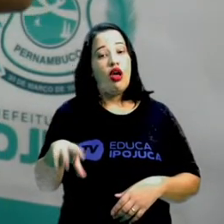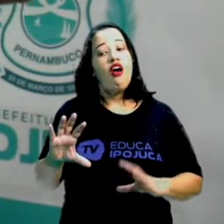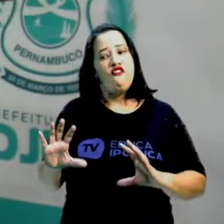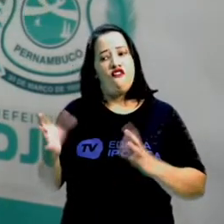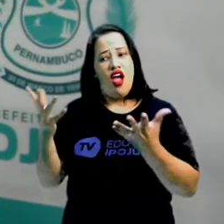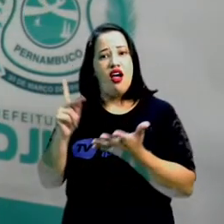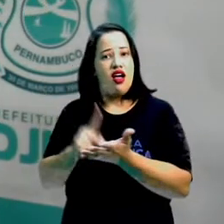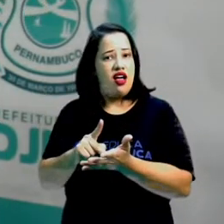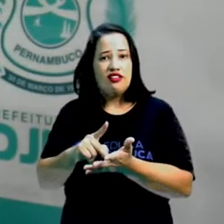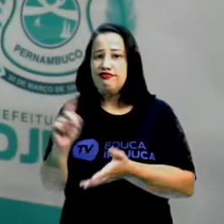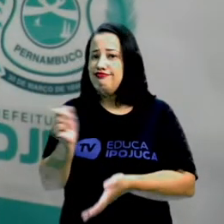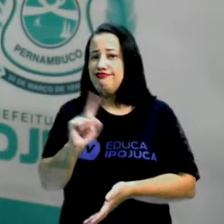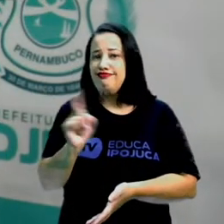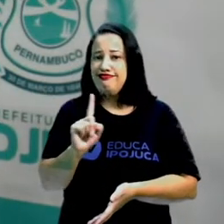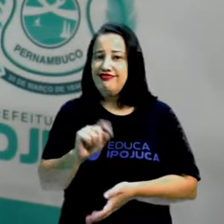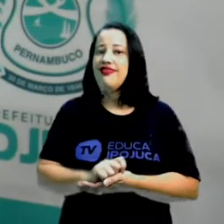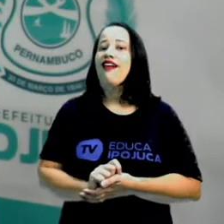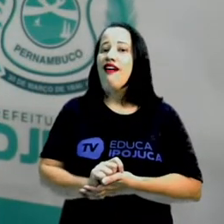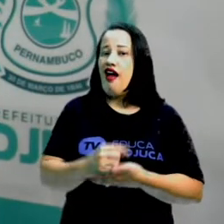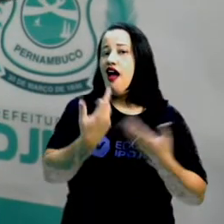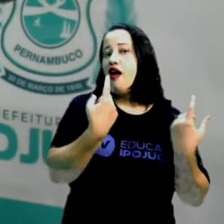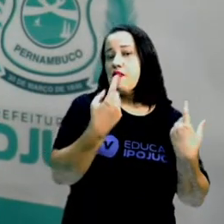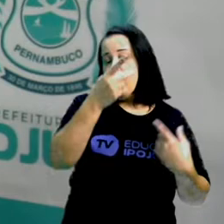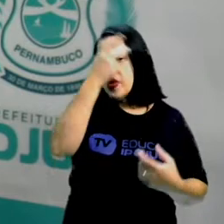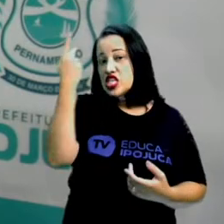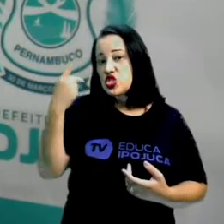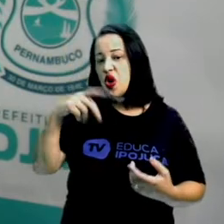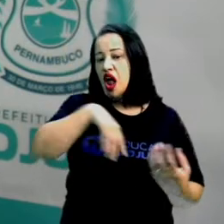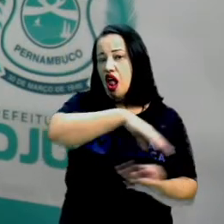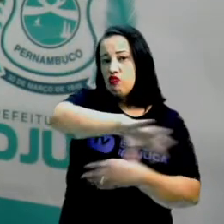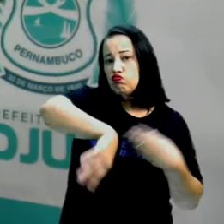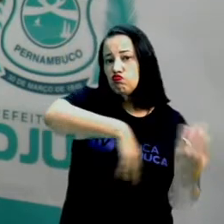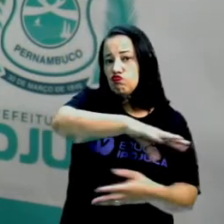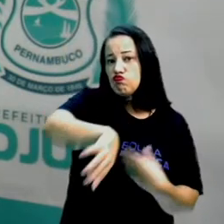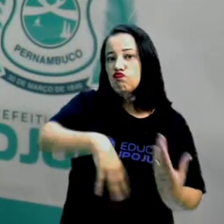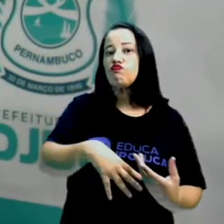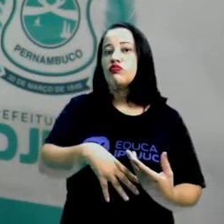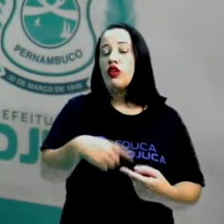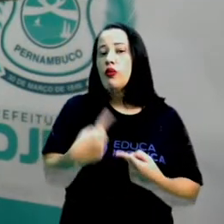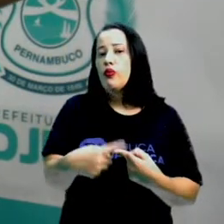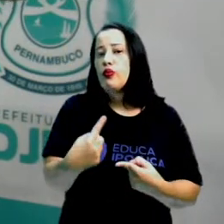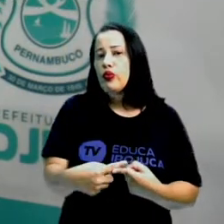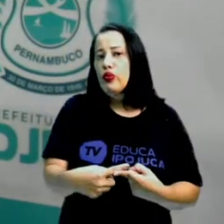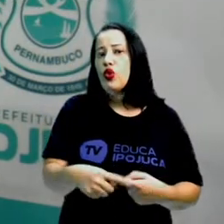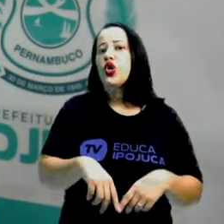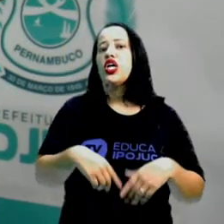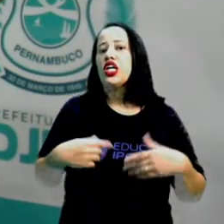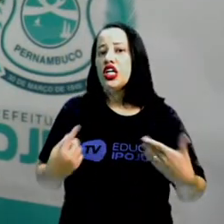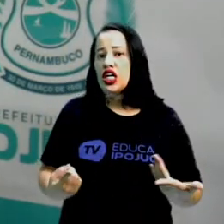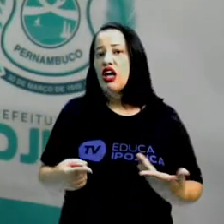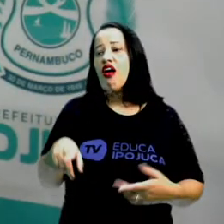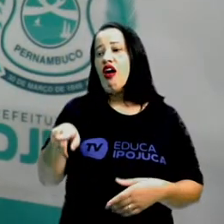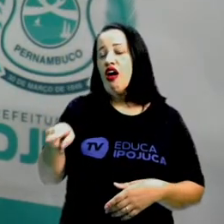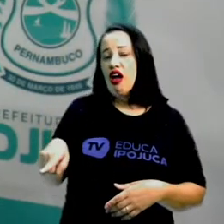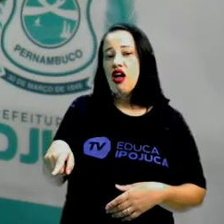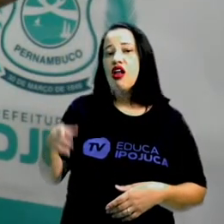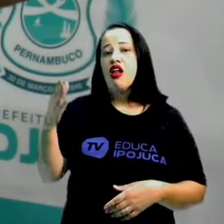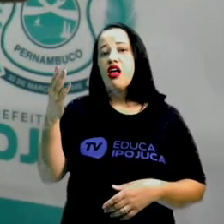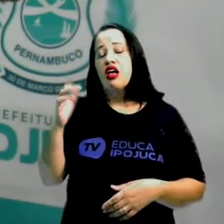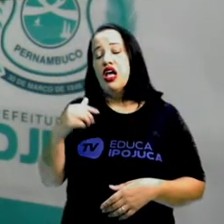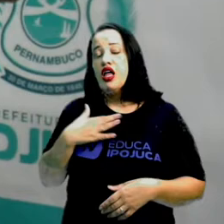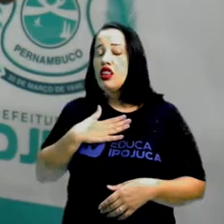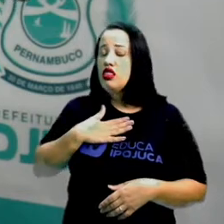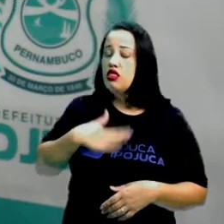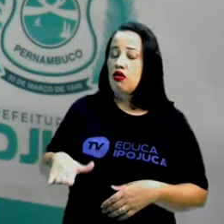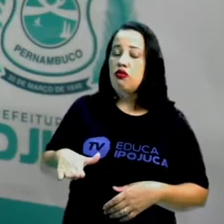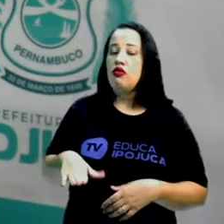festa, porque a população estava insatisfeita com o monopólio do chá, tá certo? Que